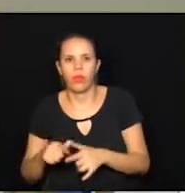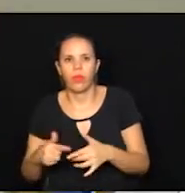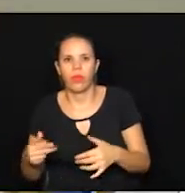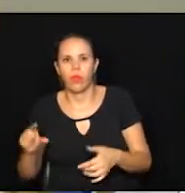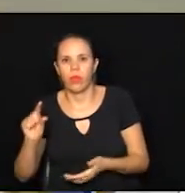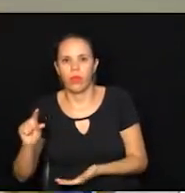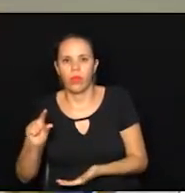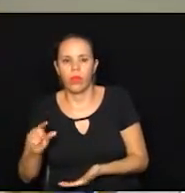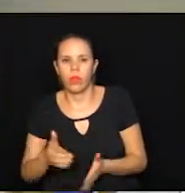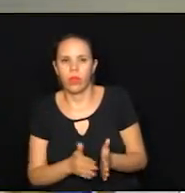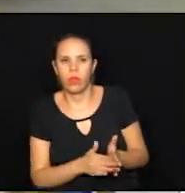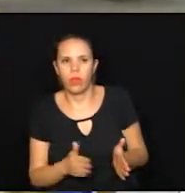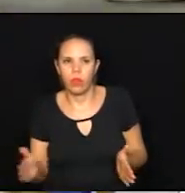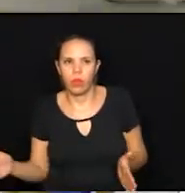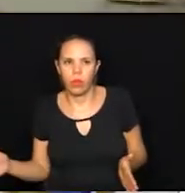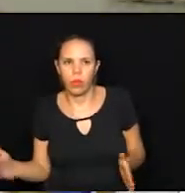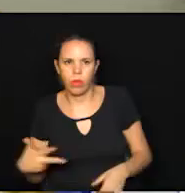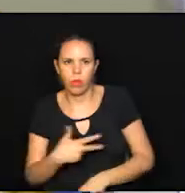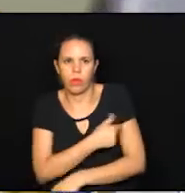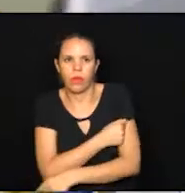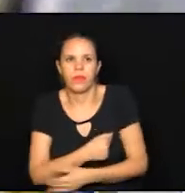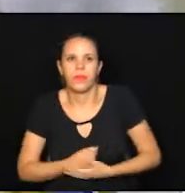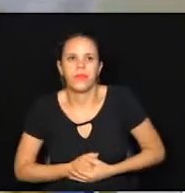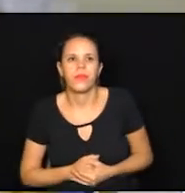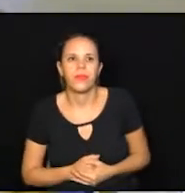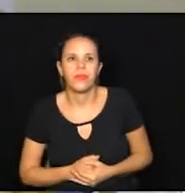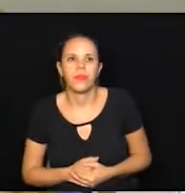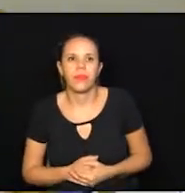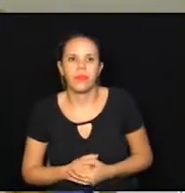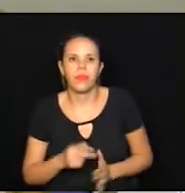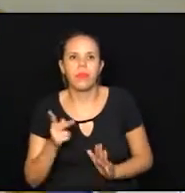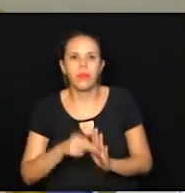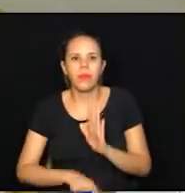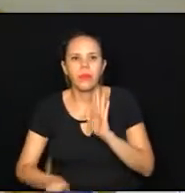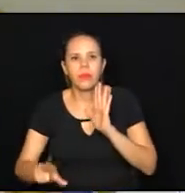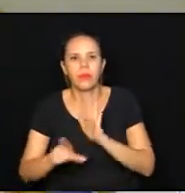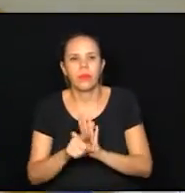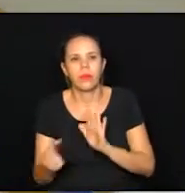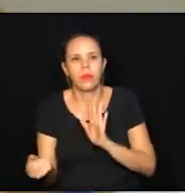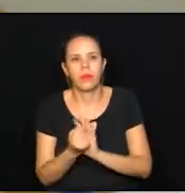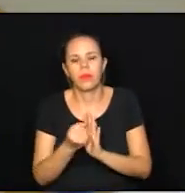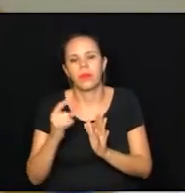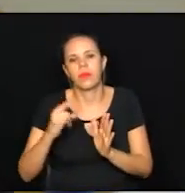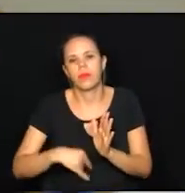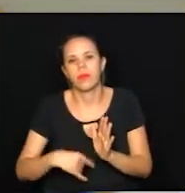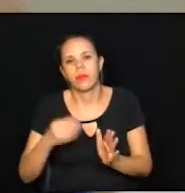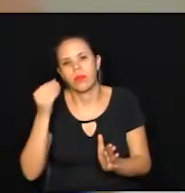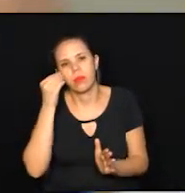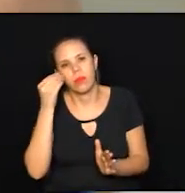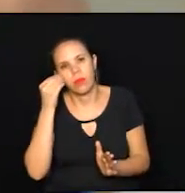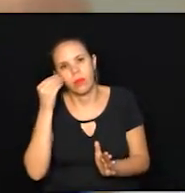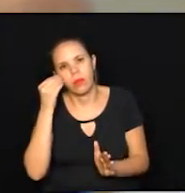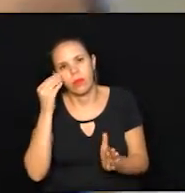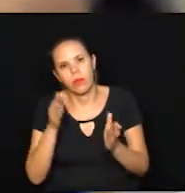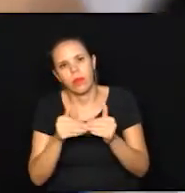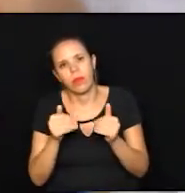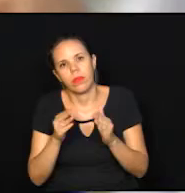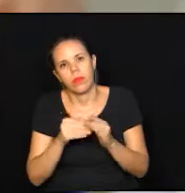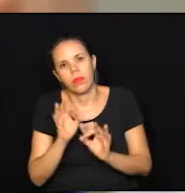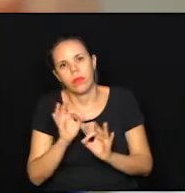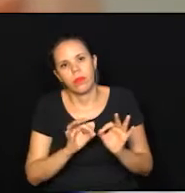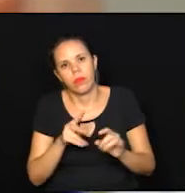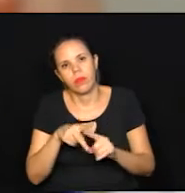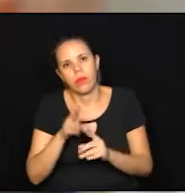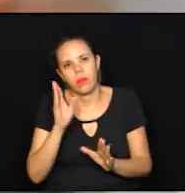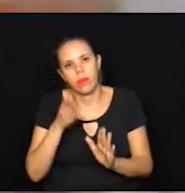frascos de dose durante uma vacinação. Então esse projeto de lei que eu protocolei vem tentar mitigar as